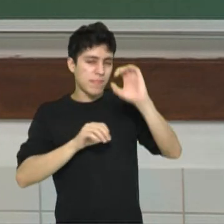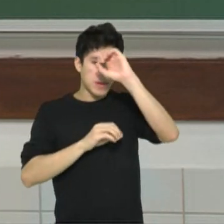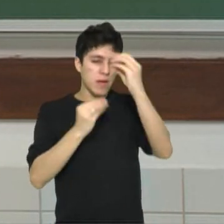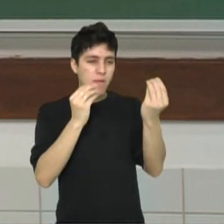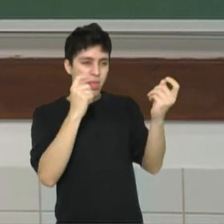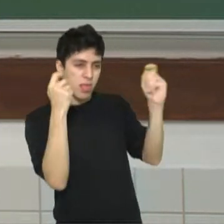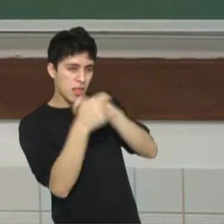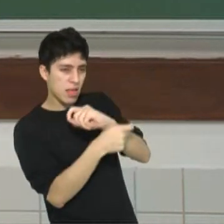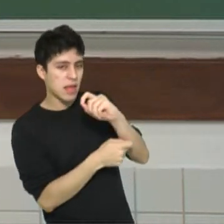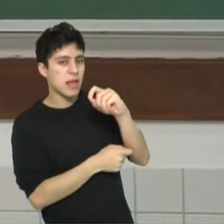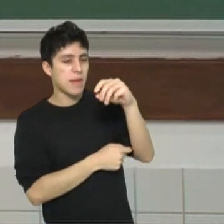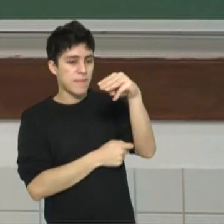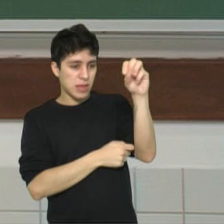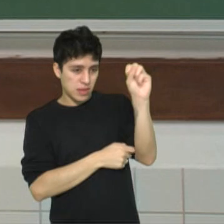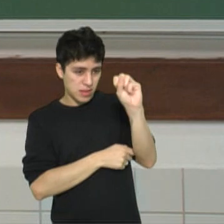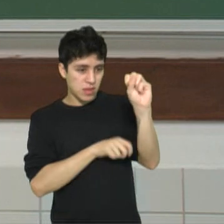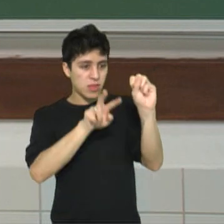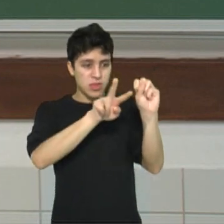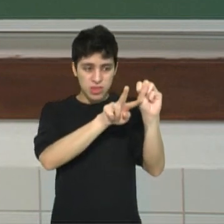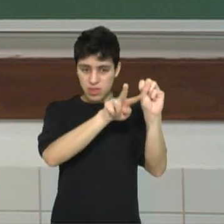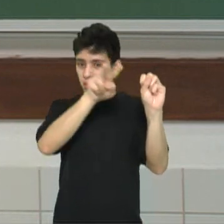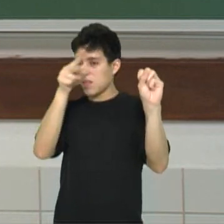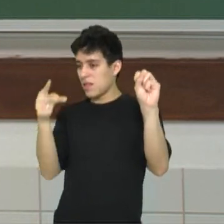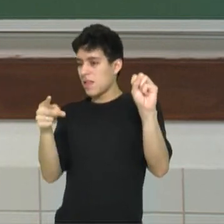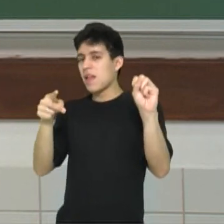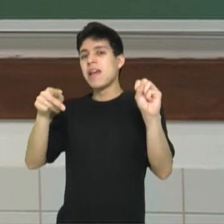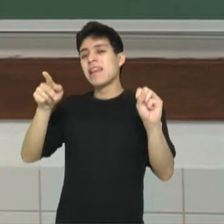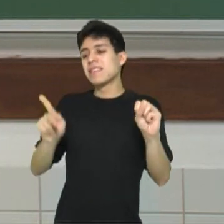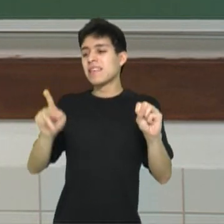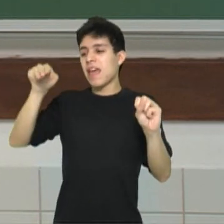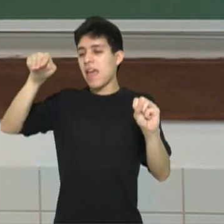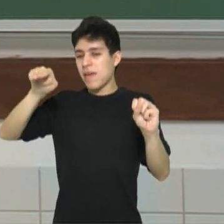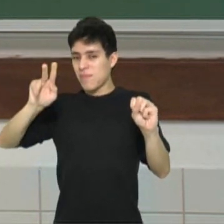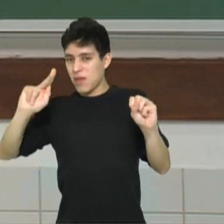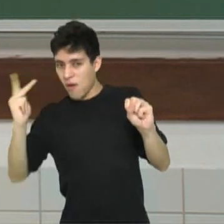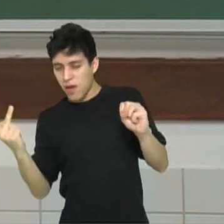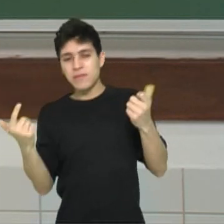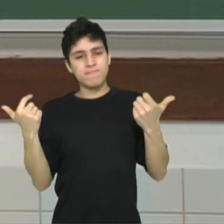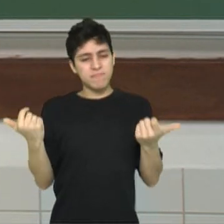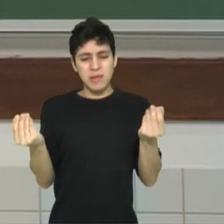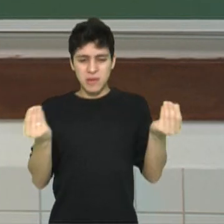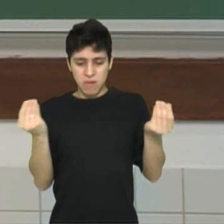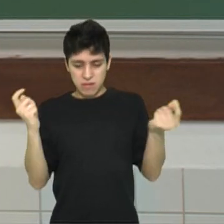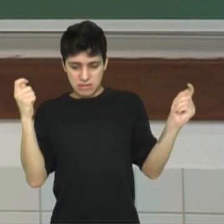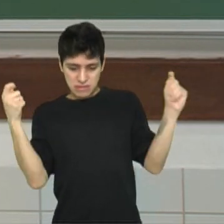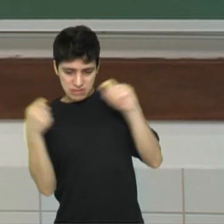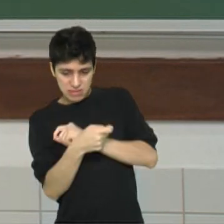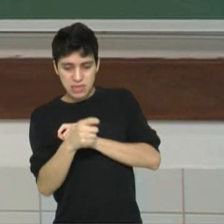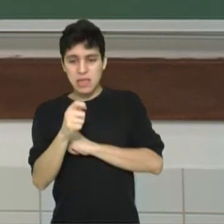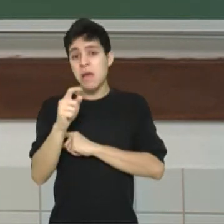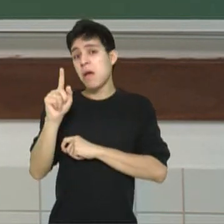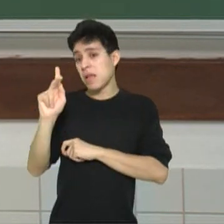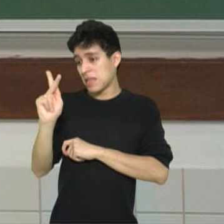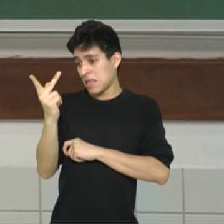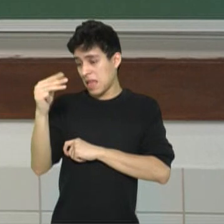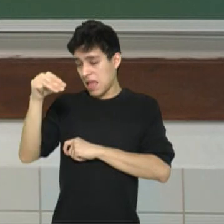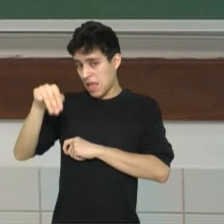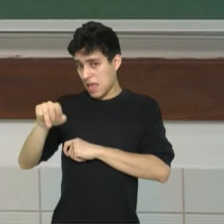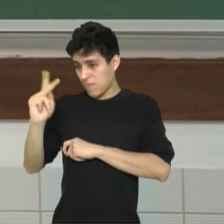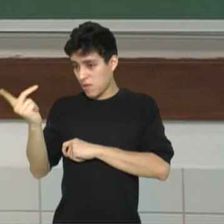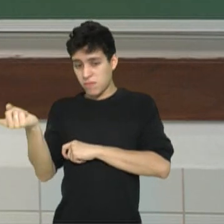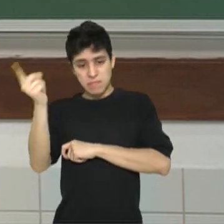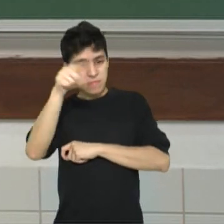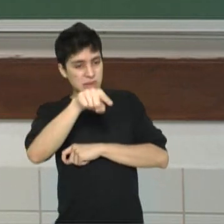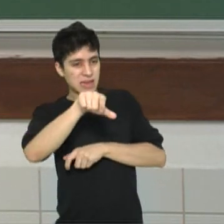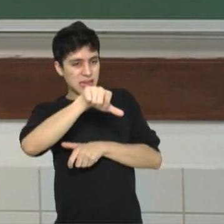conversão, como transformar de metros por segundo para quilômetro por hora e como transformar de quilômetros por hora para metros